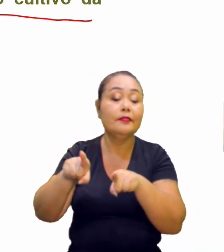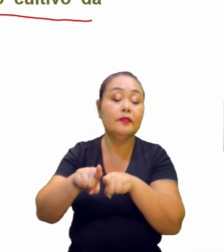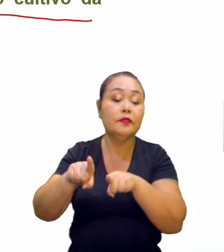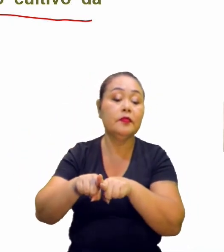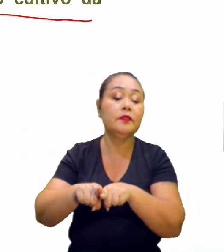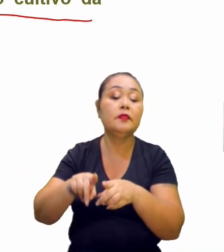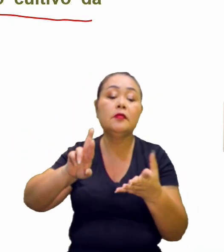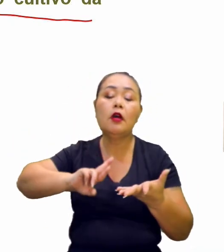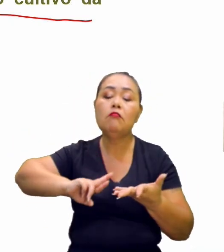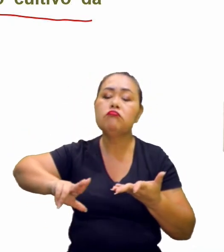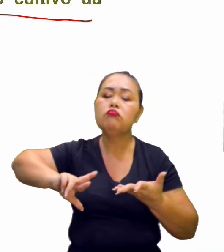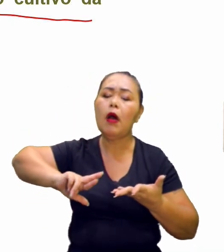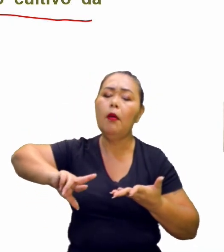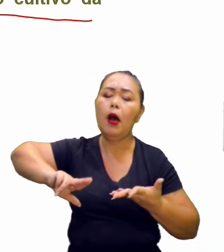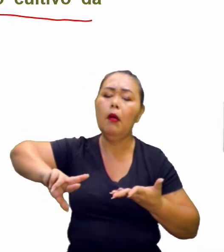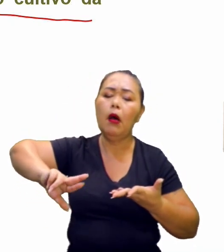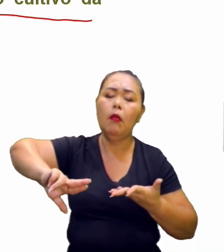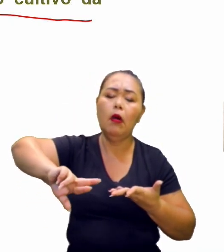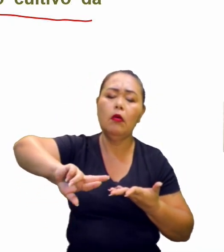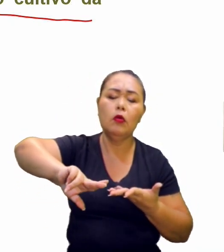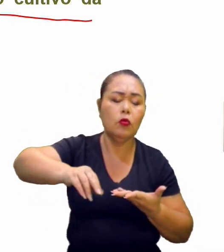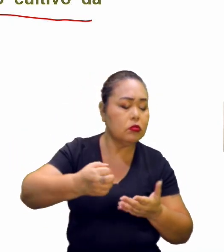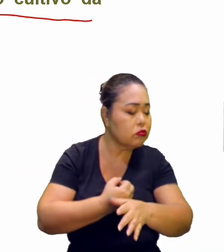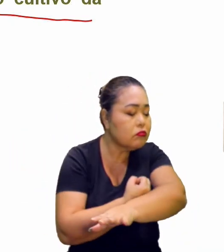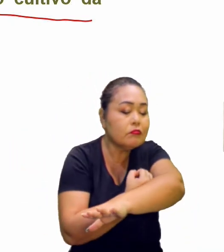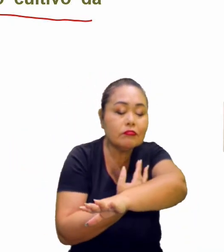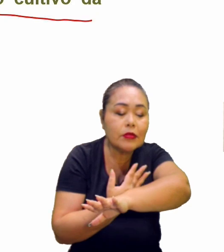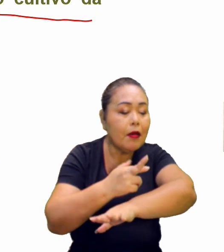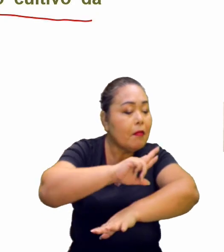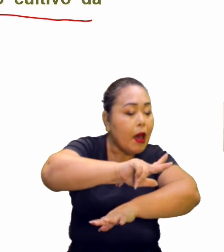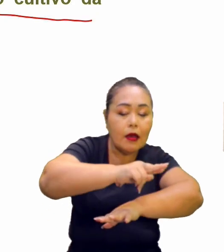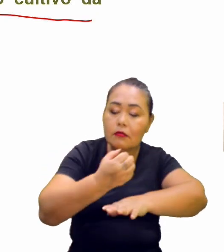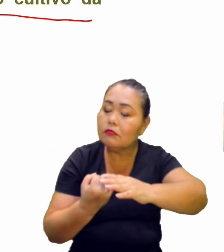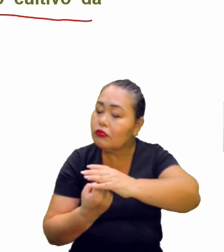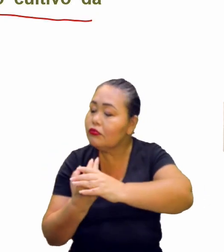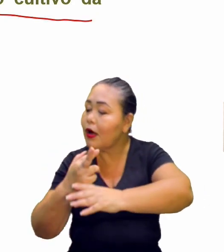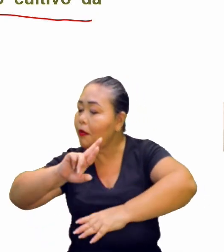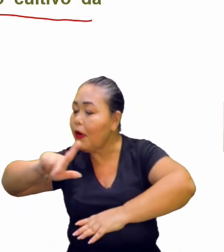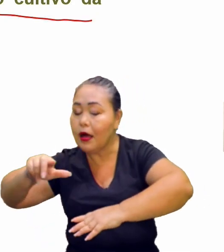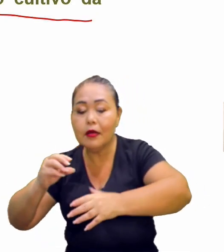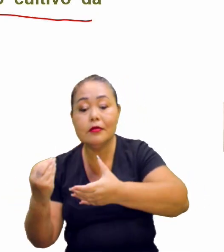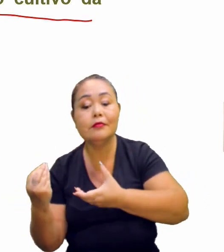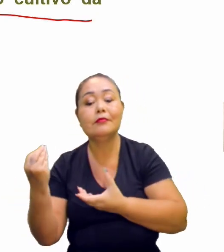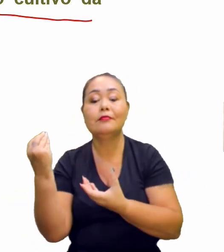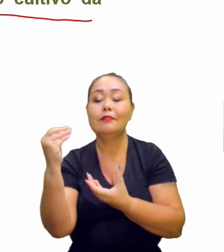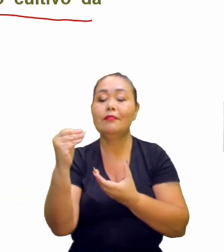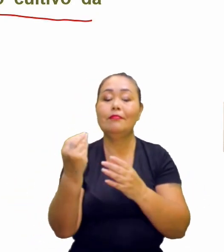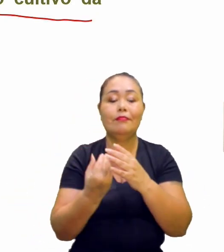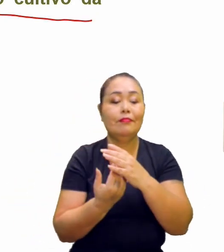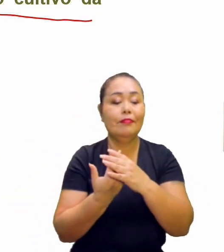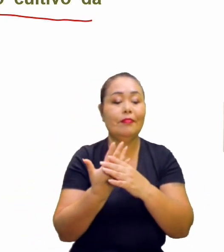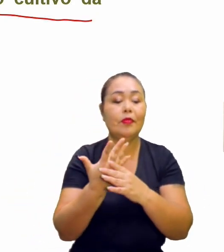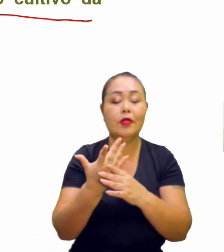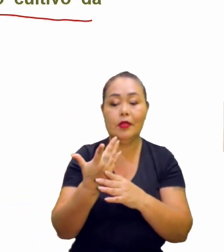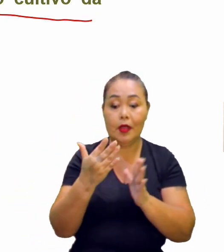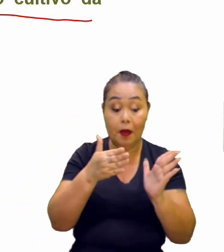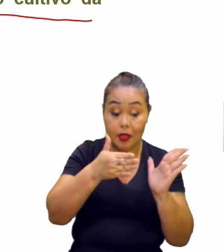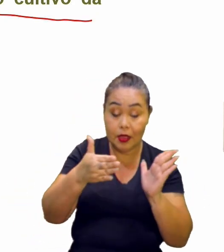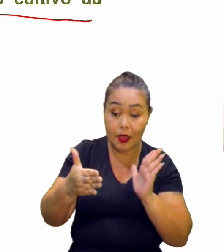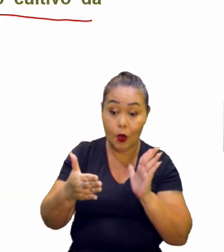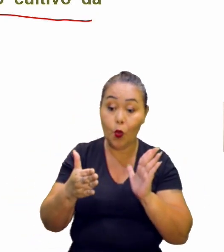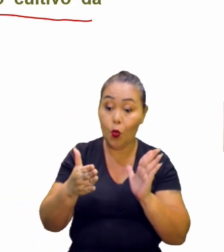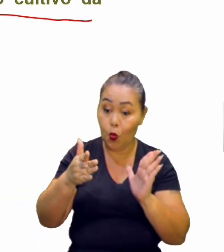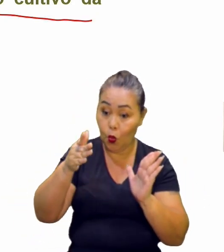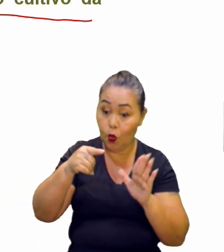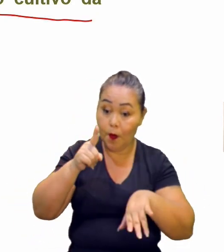também a diversificação do cultivo da terra com a inclusão de plantas de ciclos curtos,